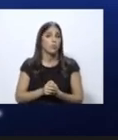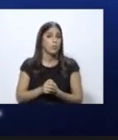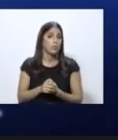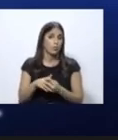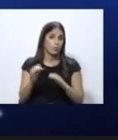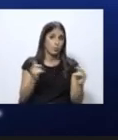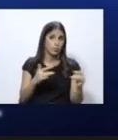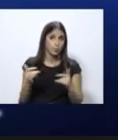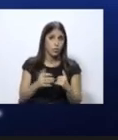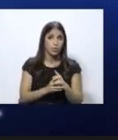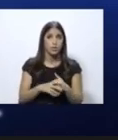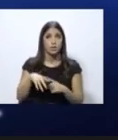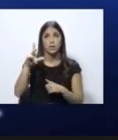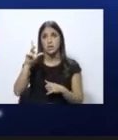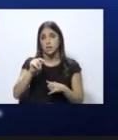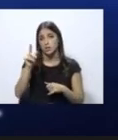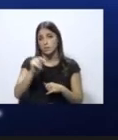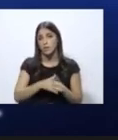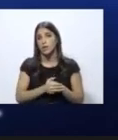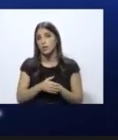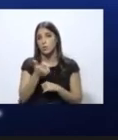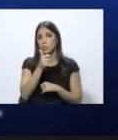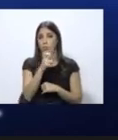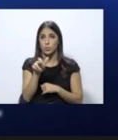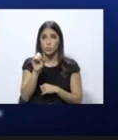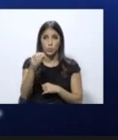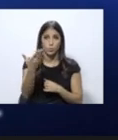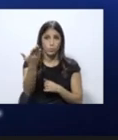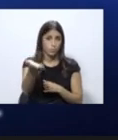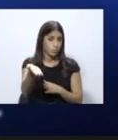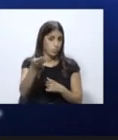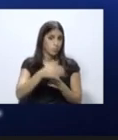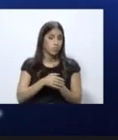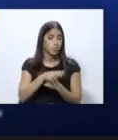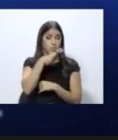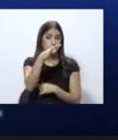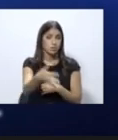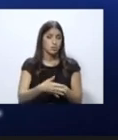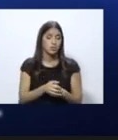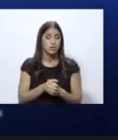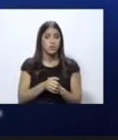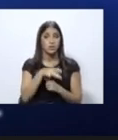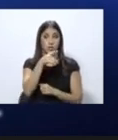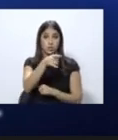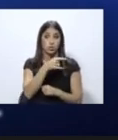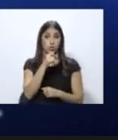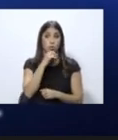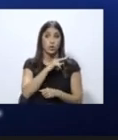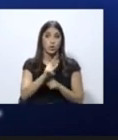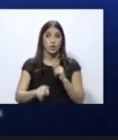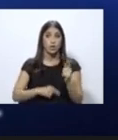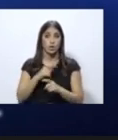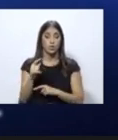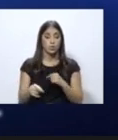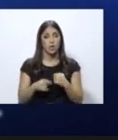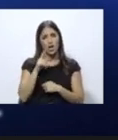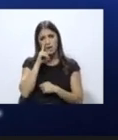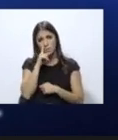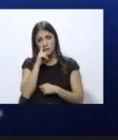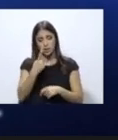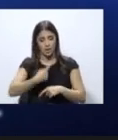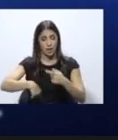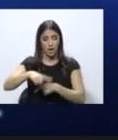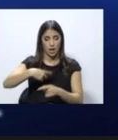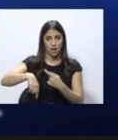e o próprio jogador Bruno Henrique, que estava em causa. Isto, se bem se recordam, deu origem a um contra-desmentido